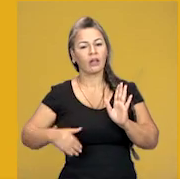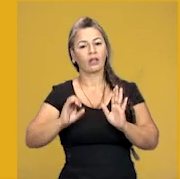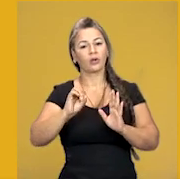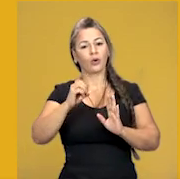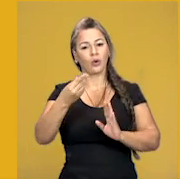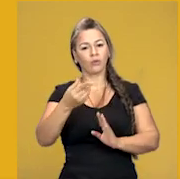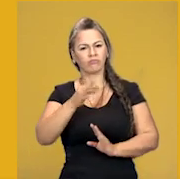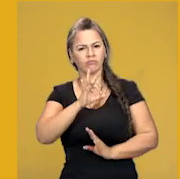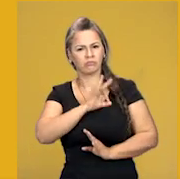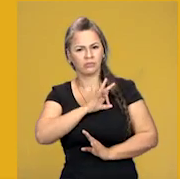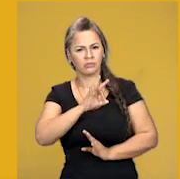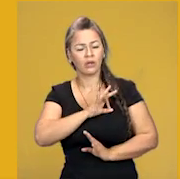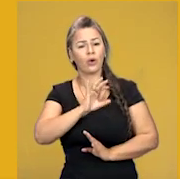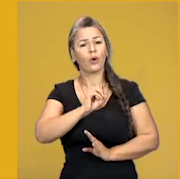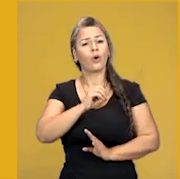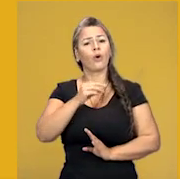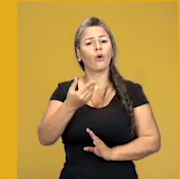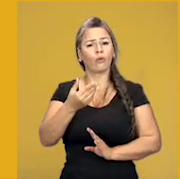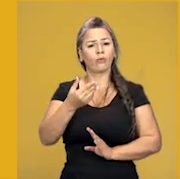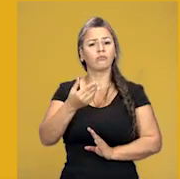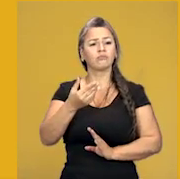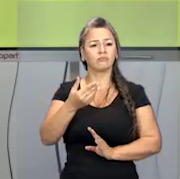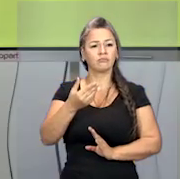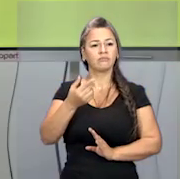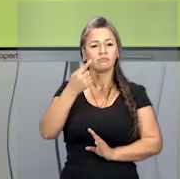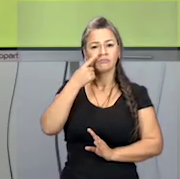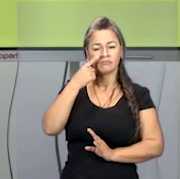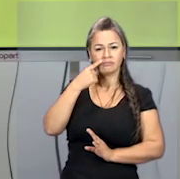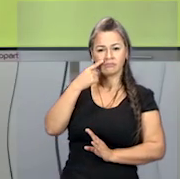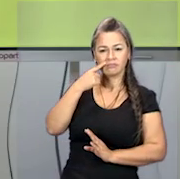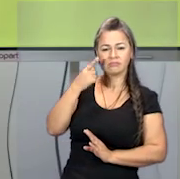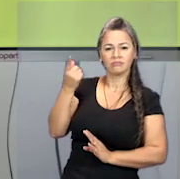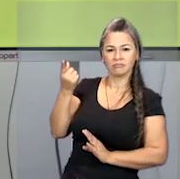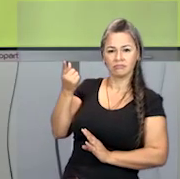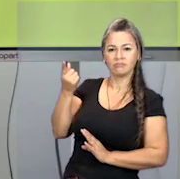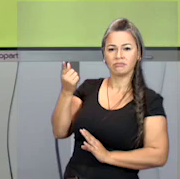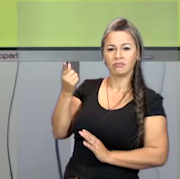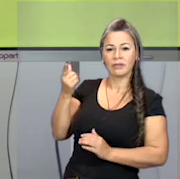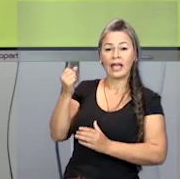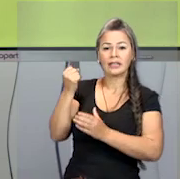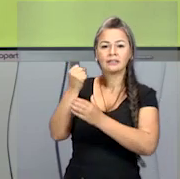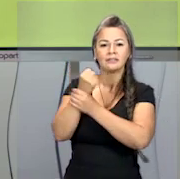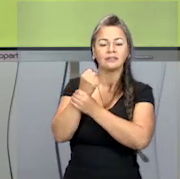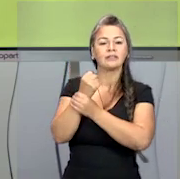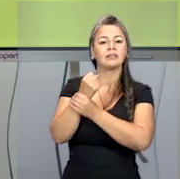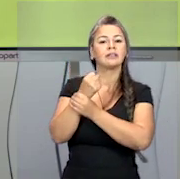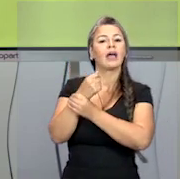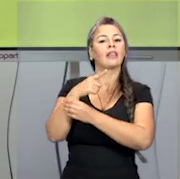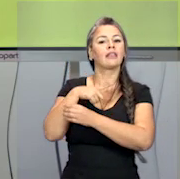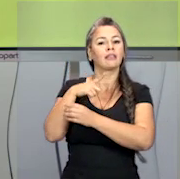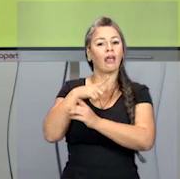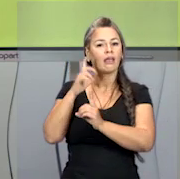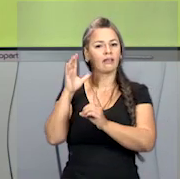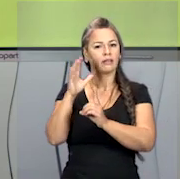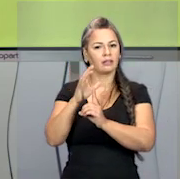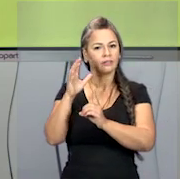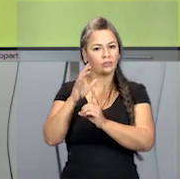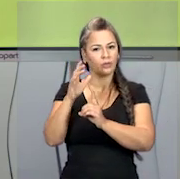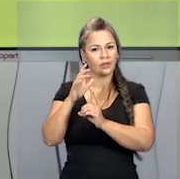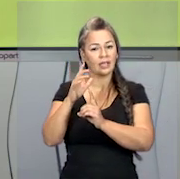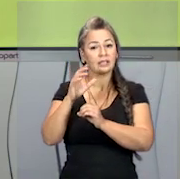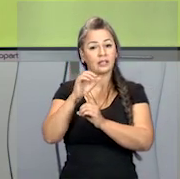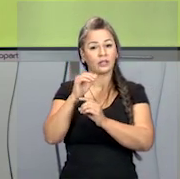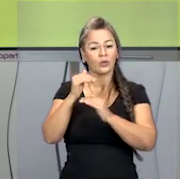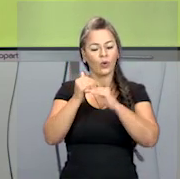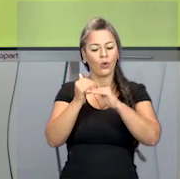prisão, também contribuem para a criminalidade. Então, como nós falamos